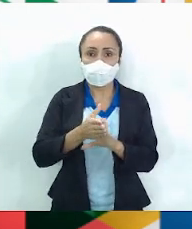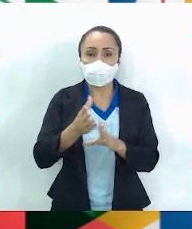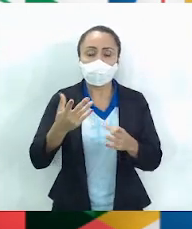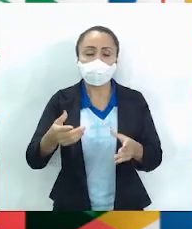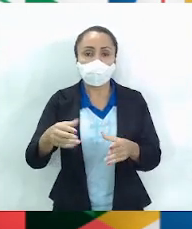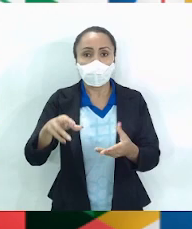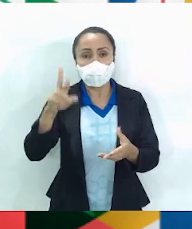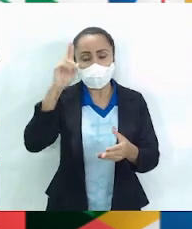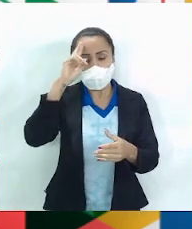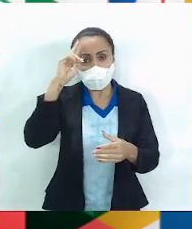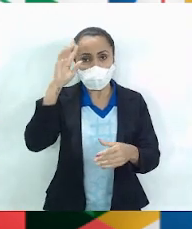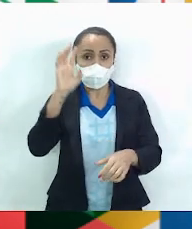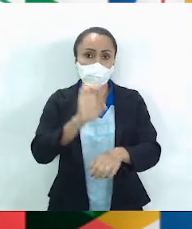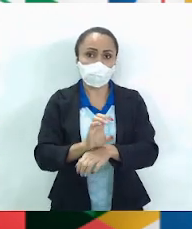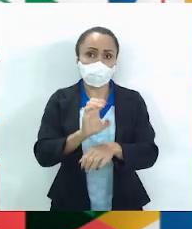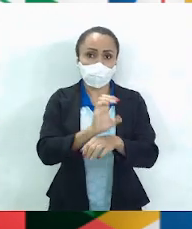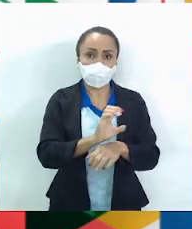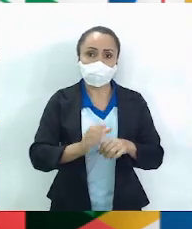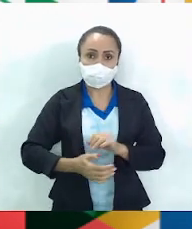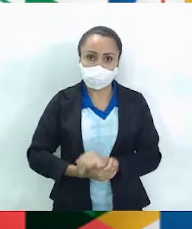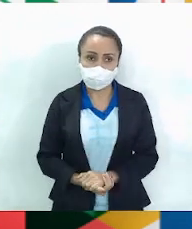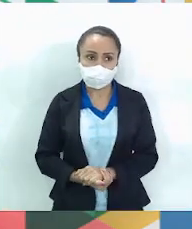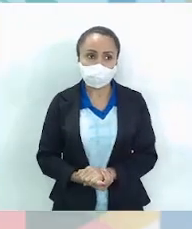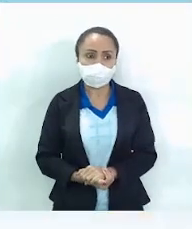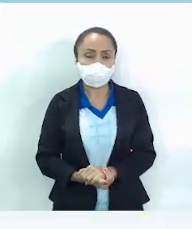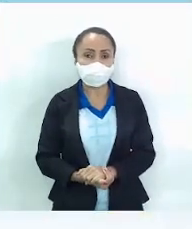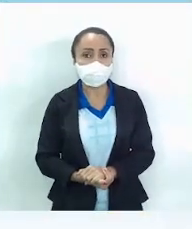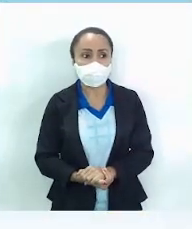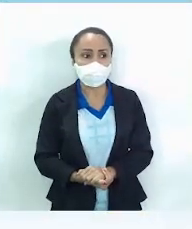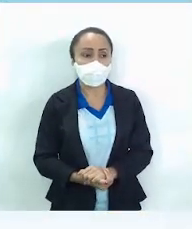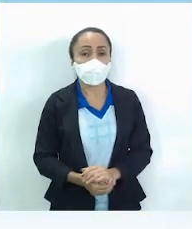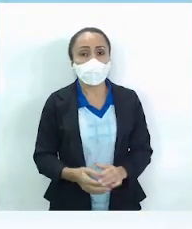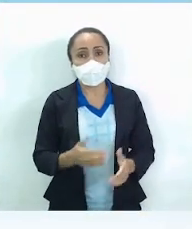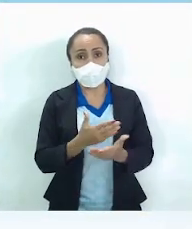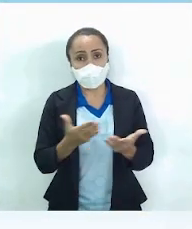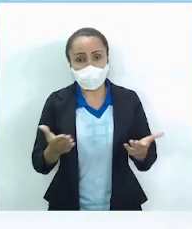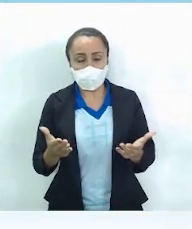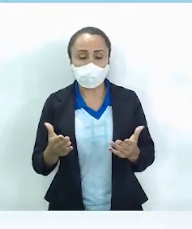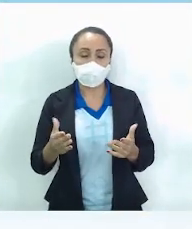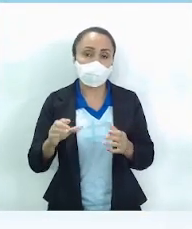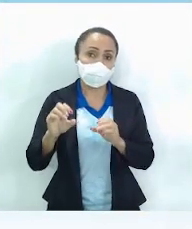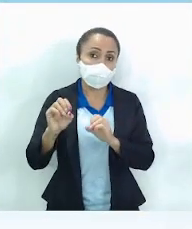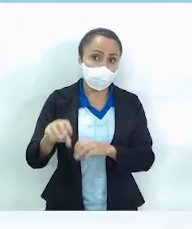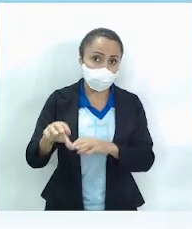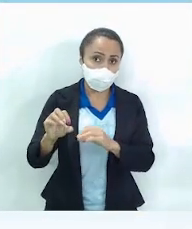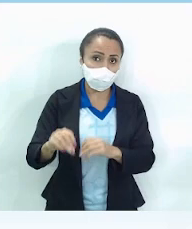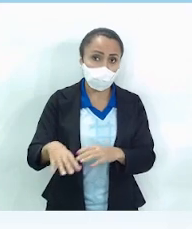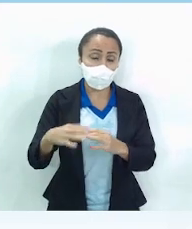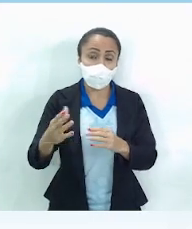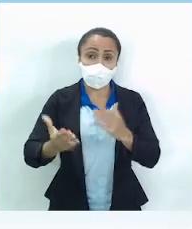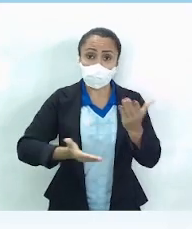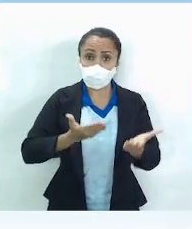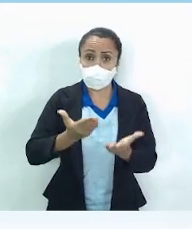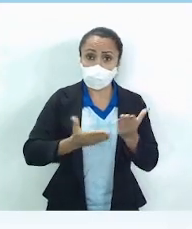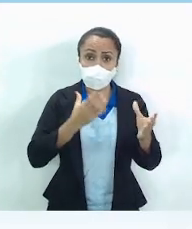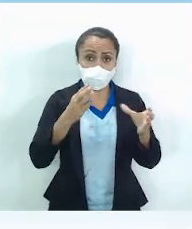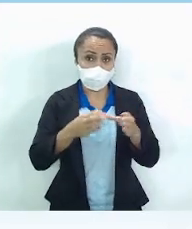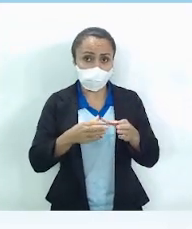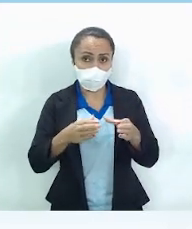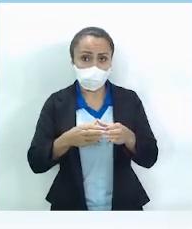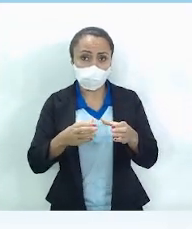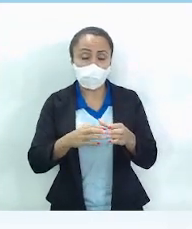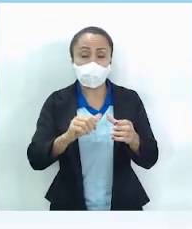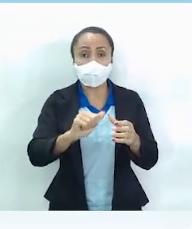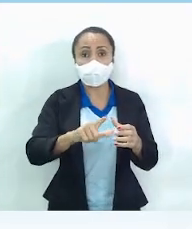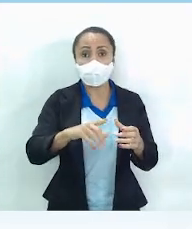com o evento. Então veja só, gente, no ataque de 11 de setembro, foi um ataque promovido pelo grupo terrorista